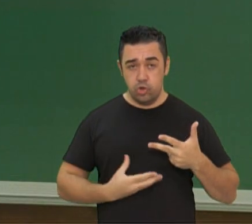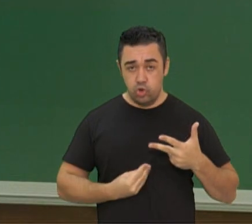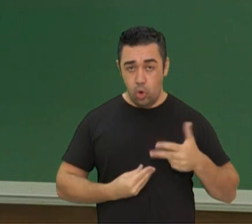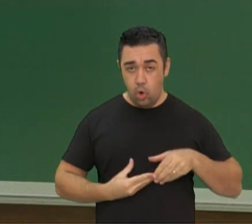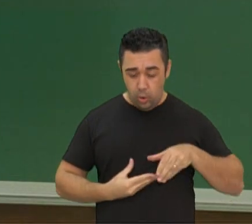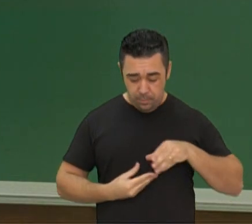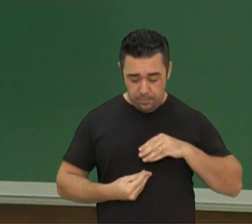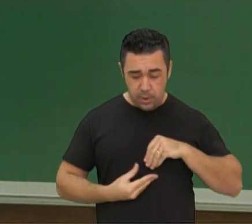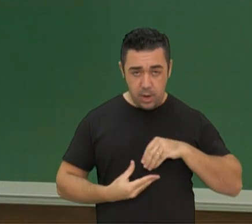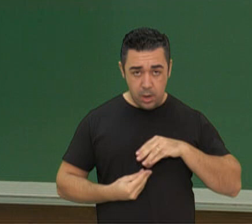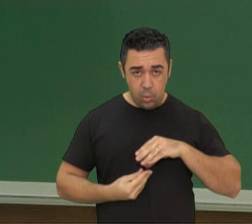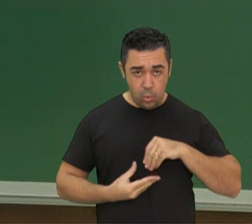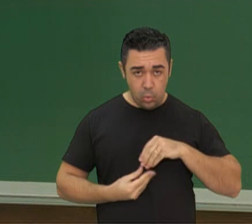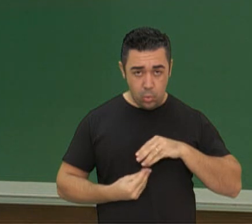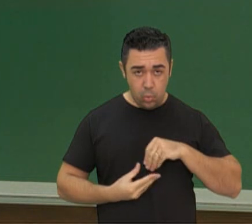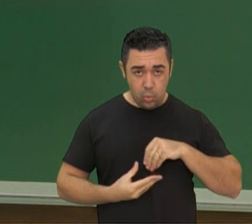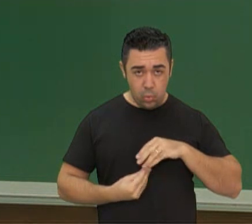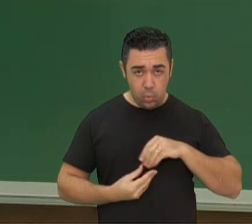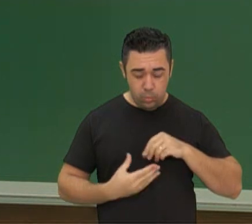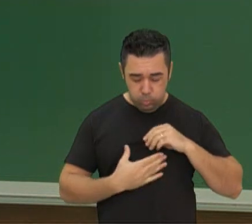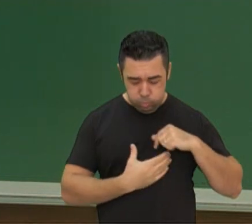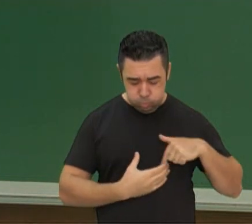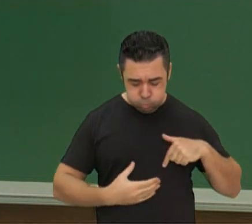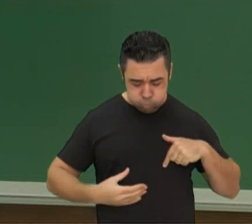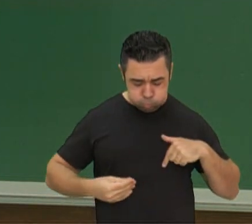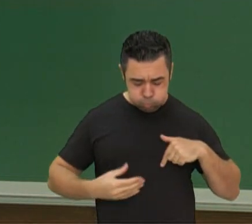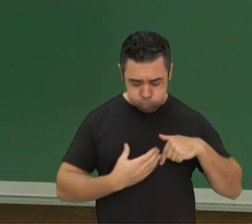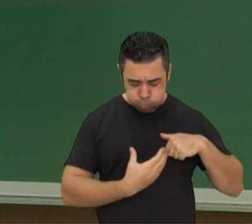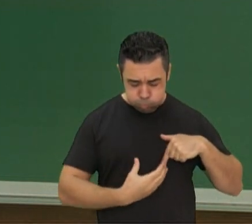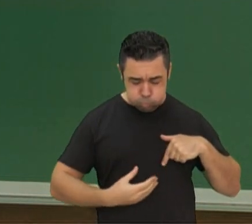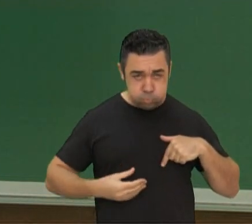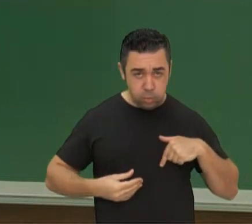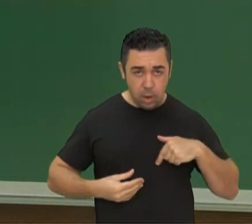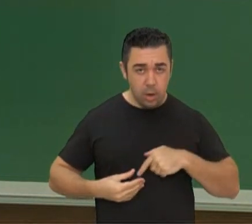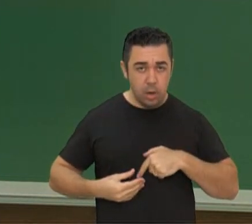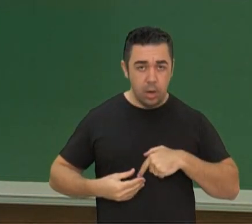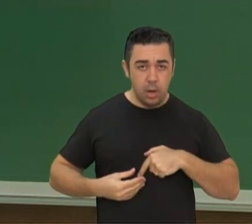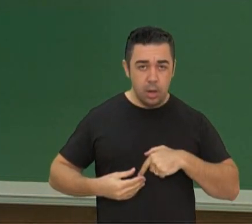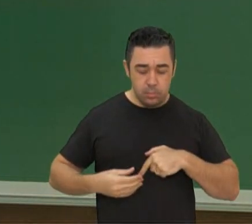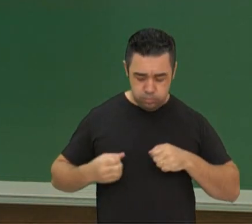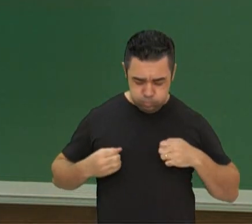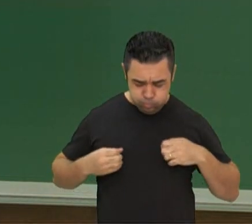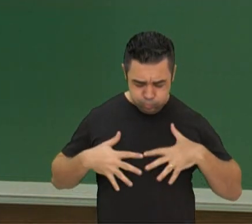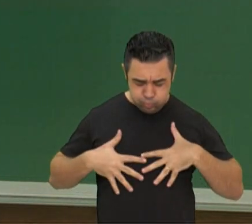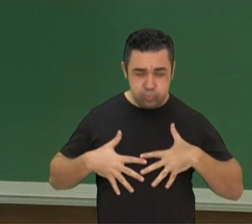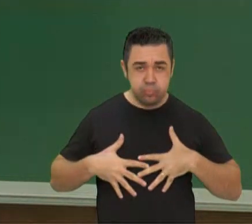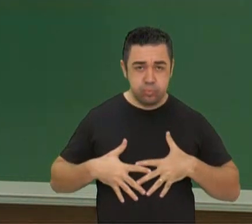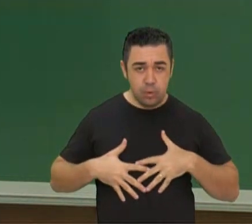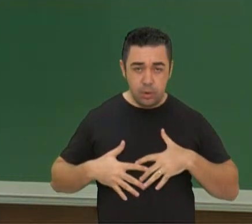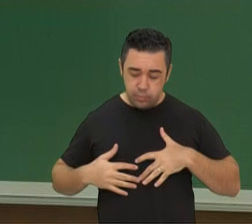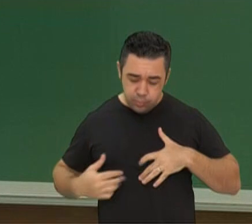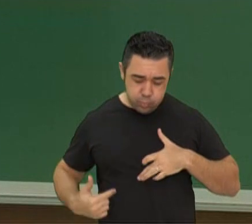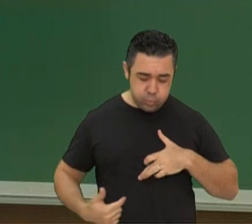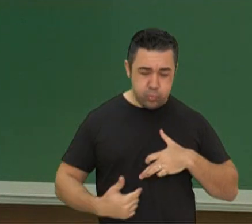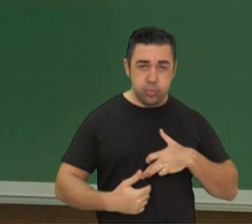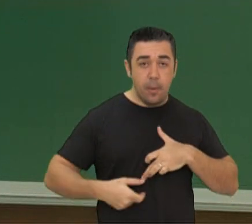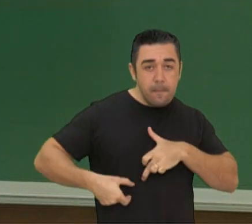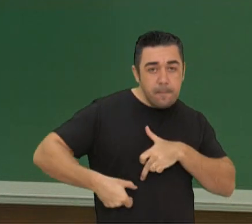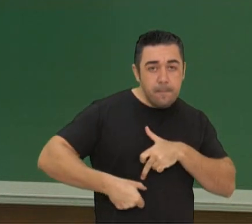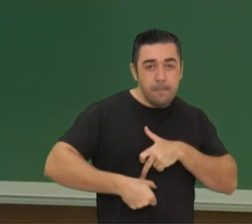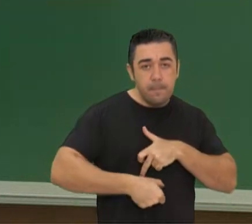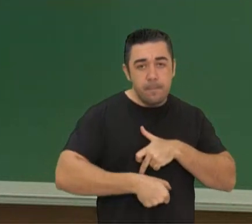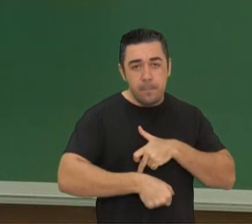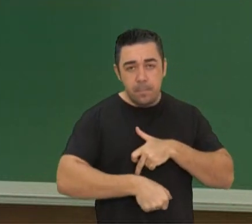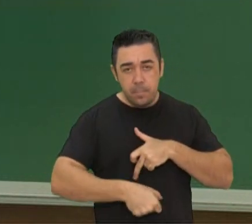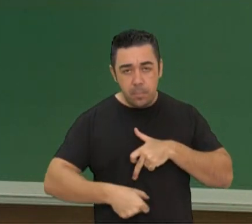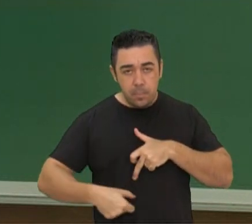o quimo produzido aqui dentro, aqui a bile, né, sendo lançada, o suco pancreático produzido pelo